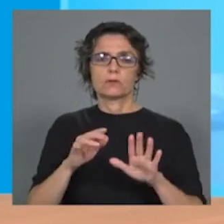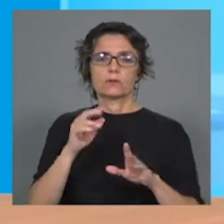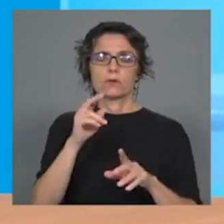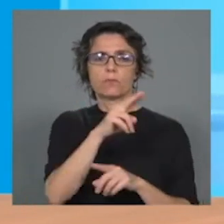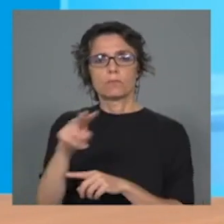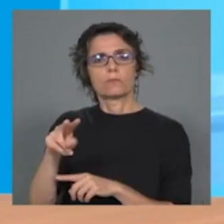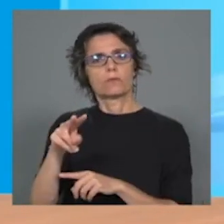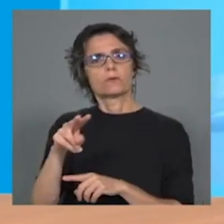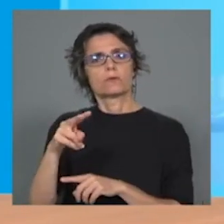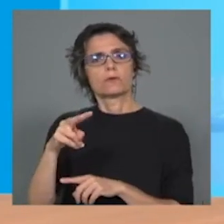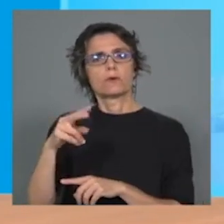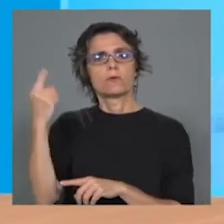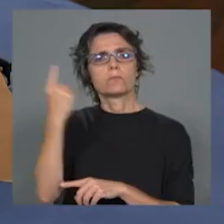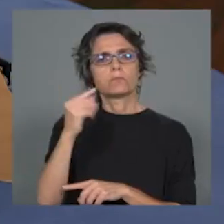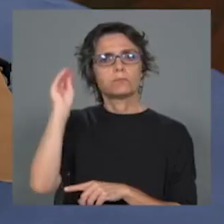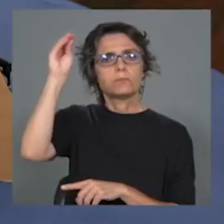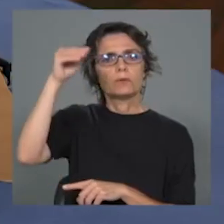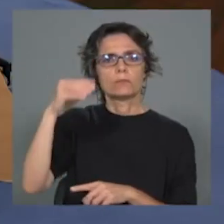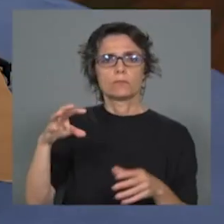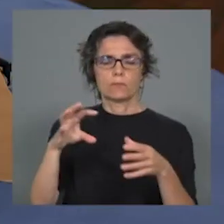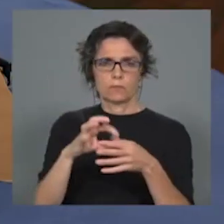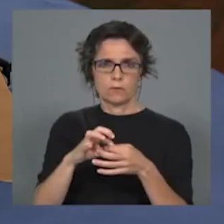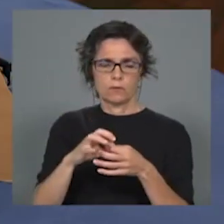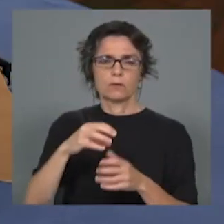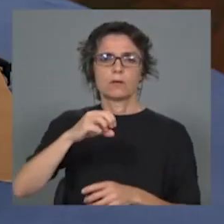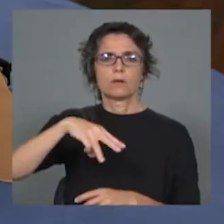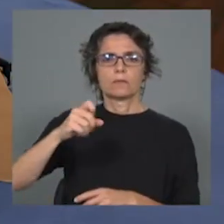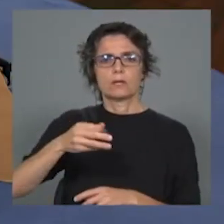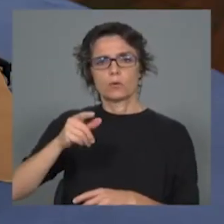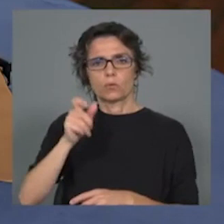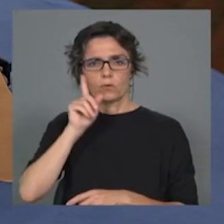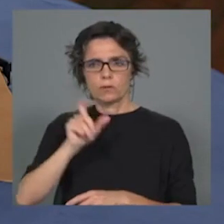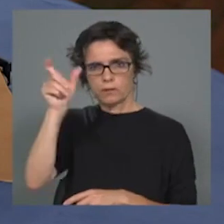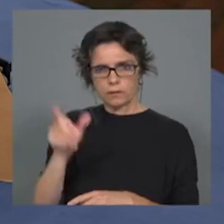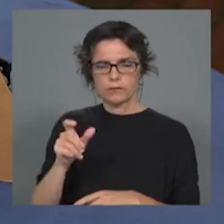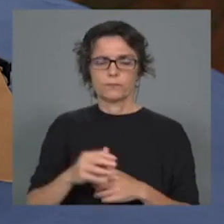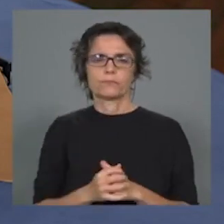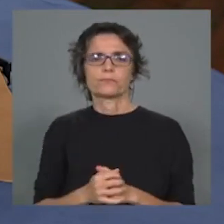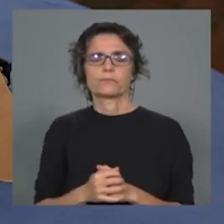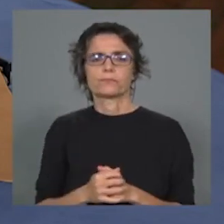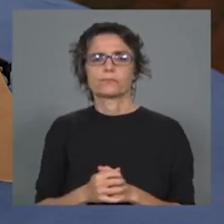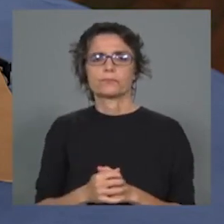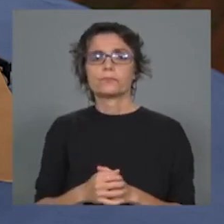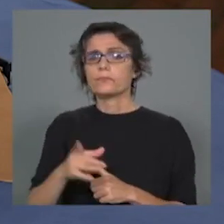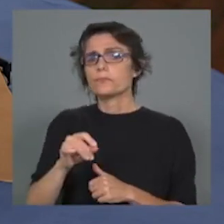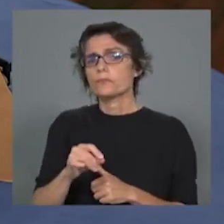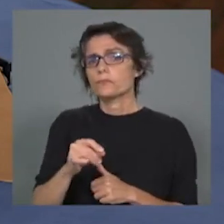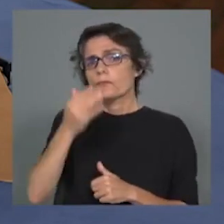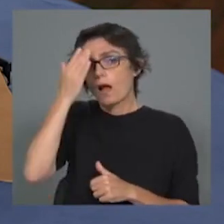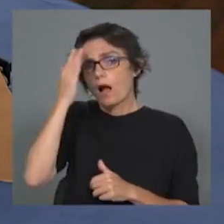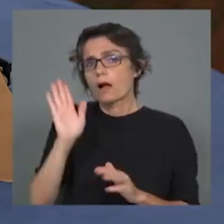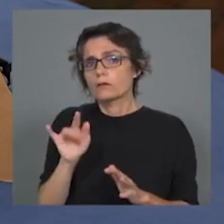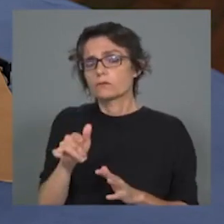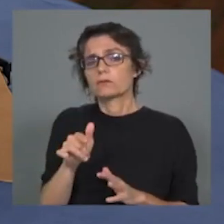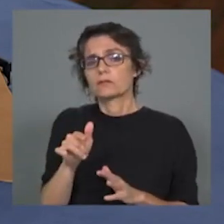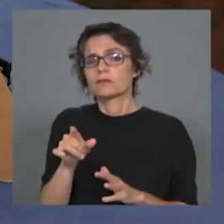sobre a Maria de Lourdes Pintacilgo e penso que é de